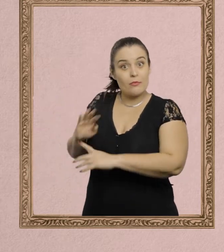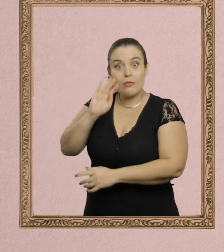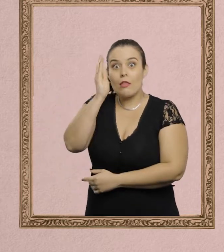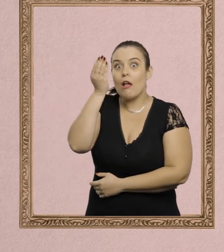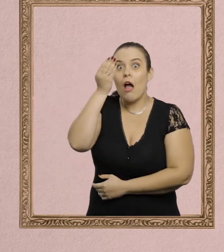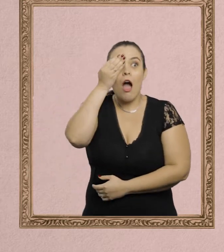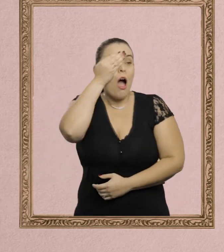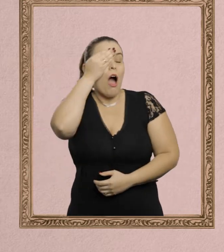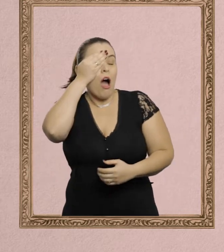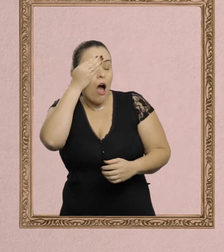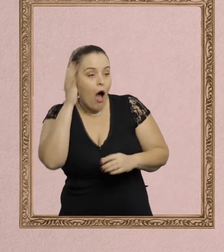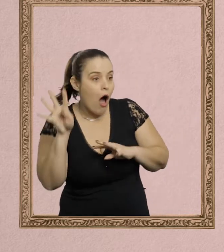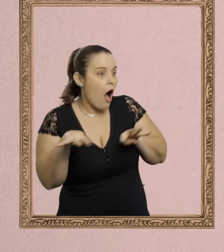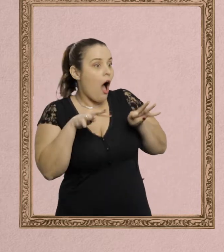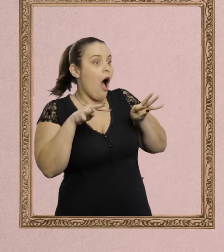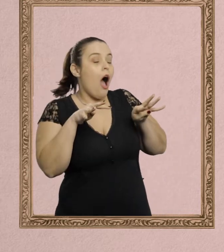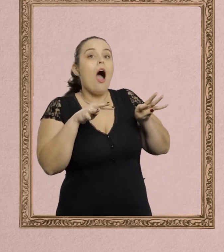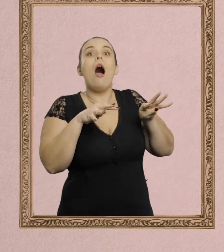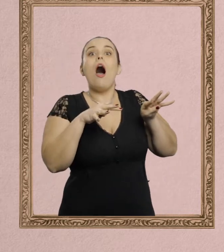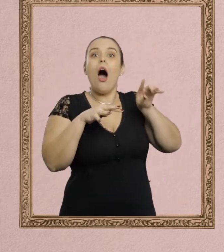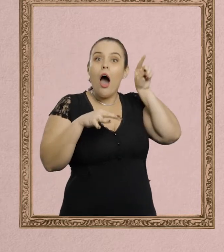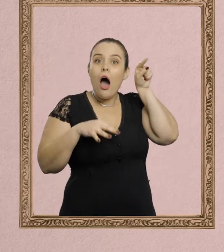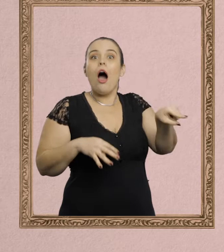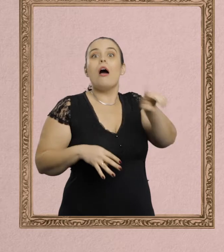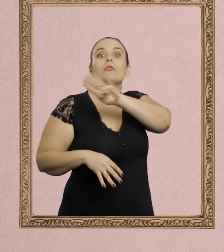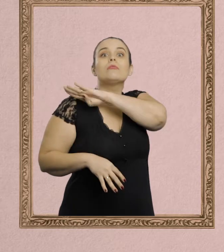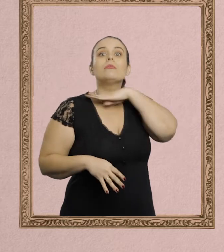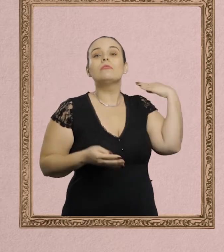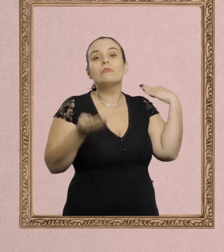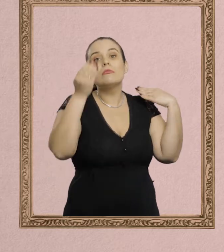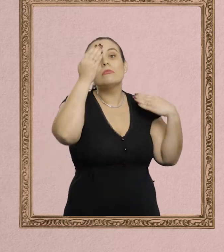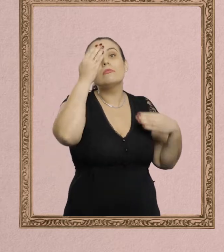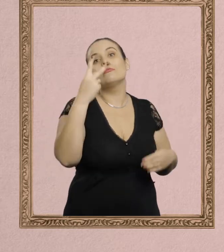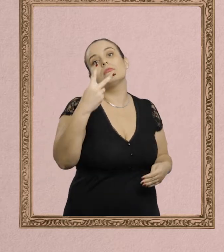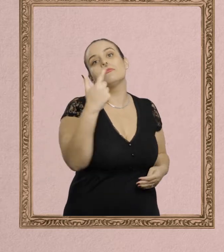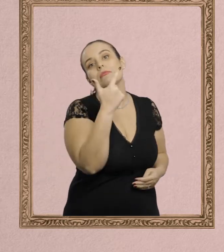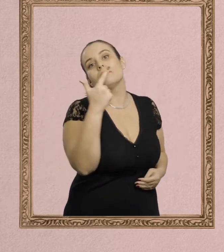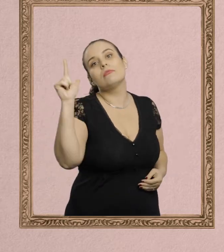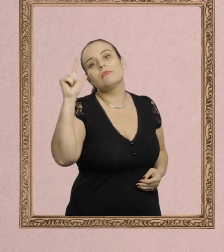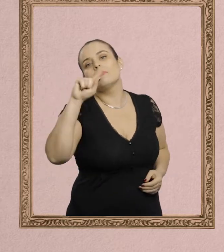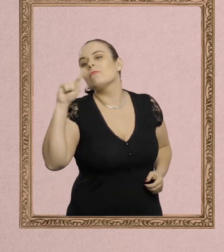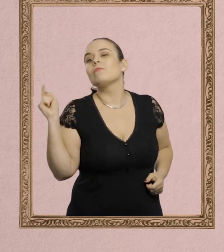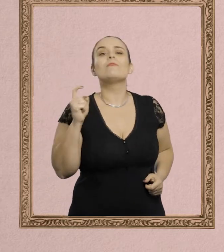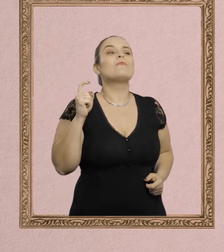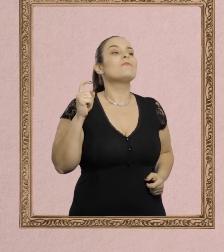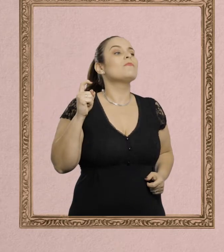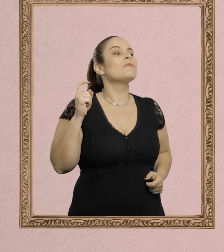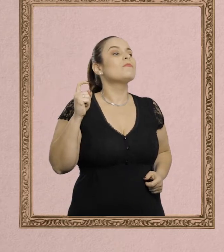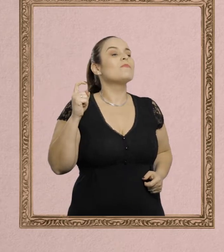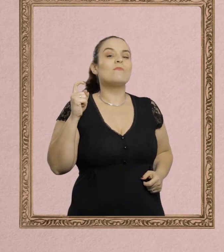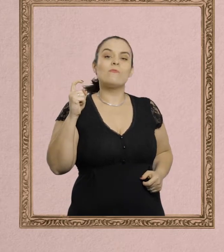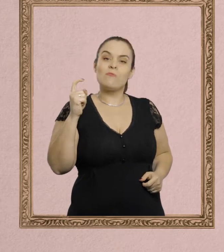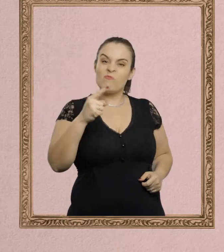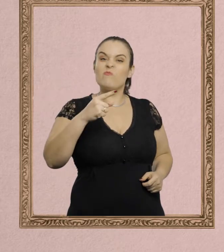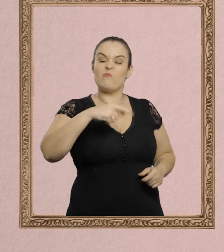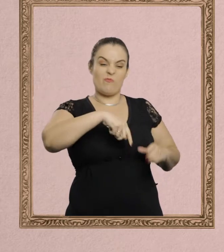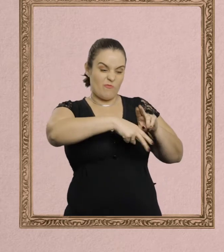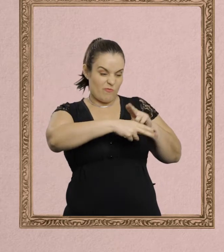jogou a capa longe. Os piratas perceberam quem havia matado os homens na cabine. Capitão Gancho